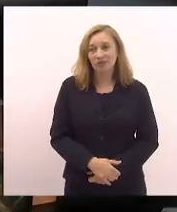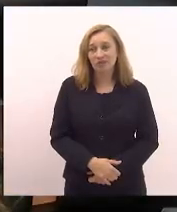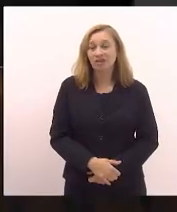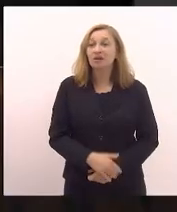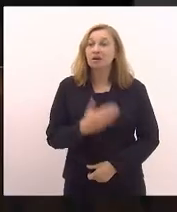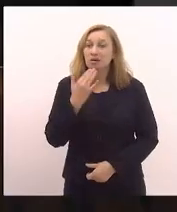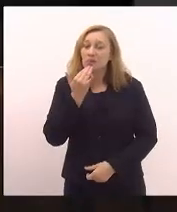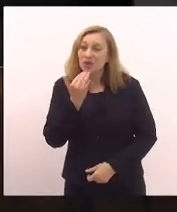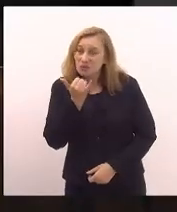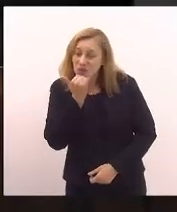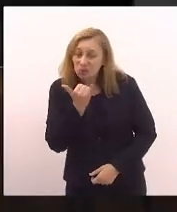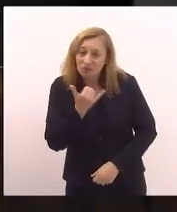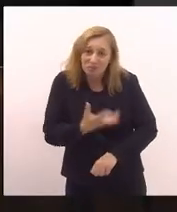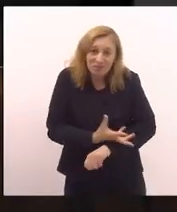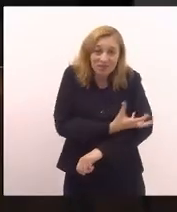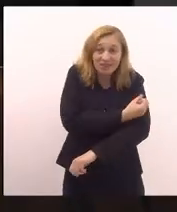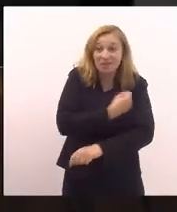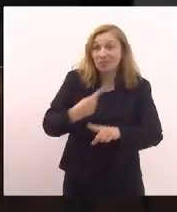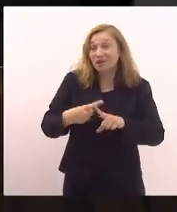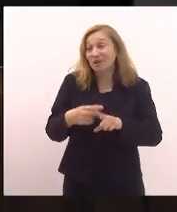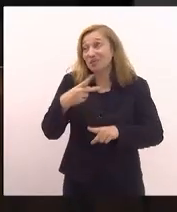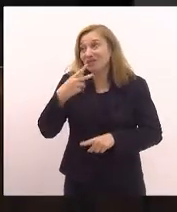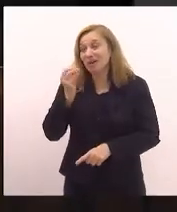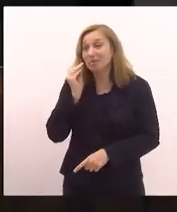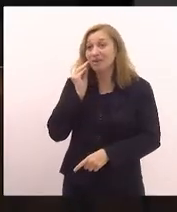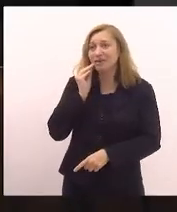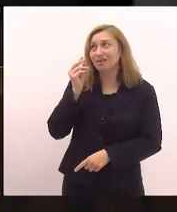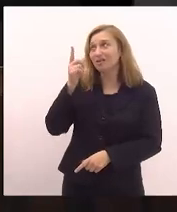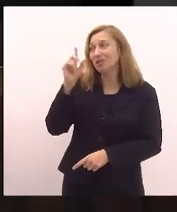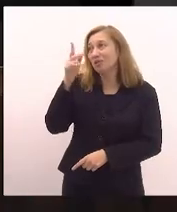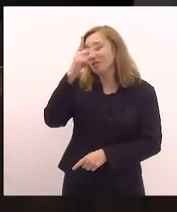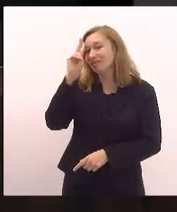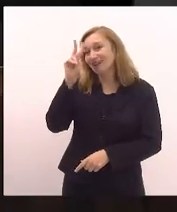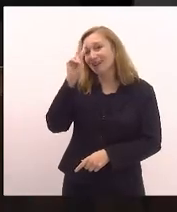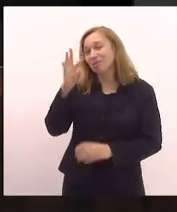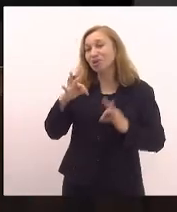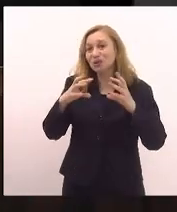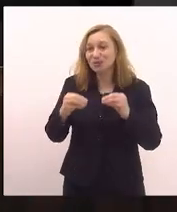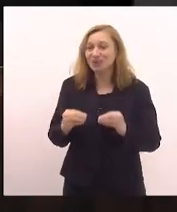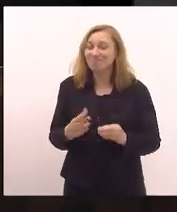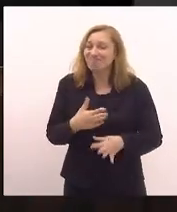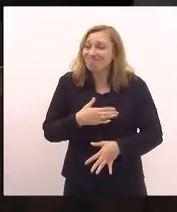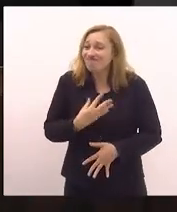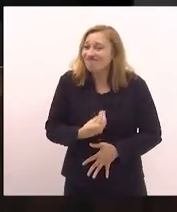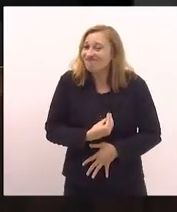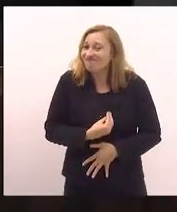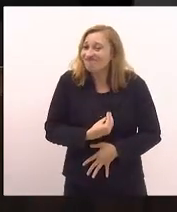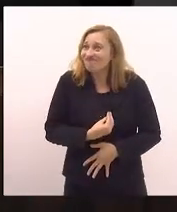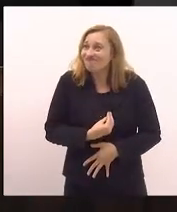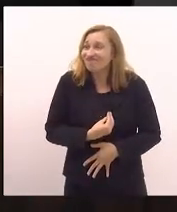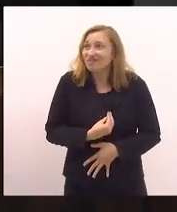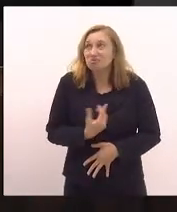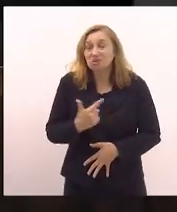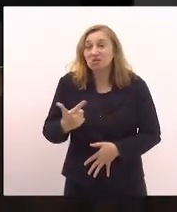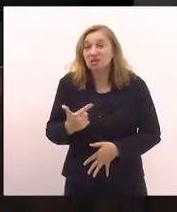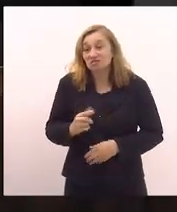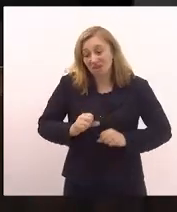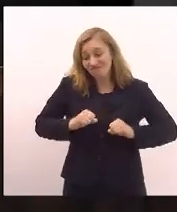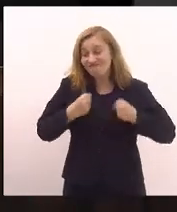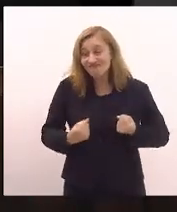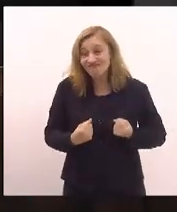Peço aí desculpa pela emoção, porque quando fala de oportunidade, me vem um filme na cabeça, né? Eu não tive, mas